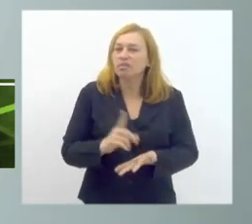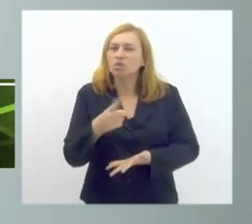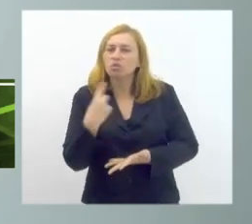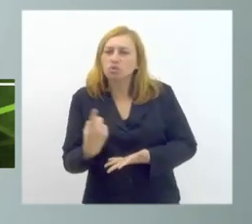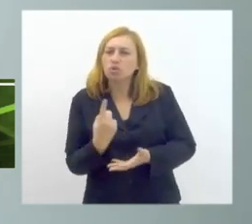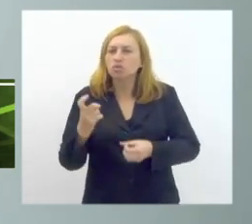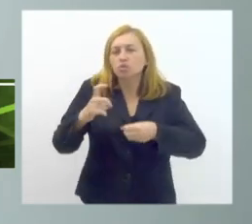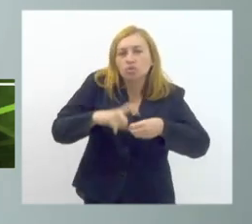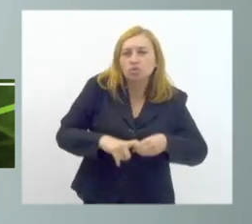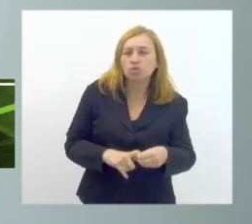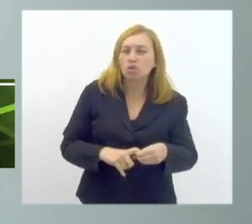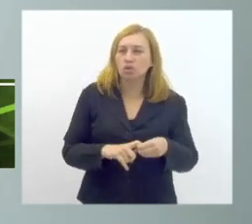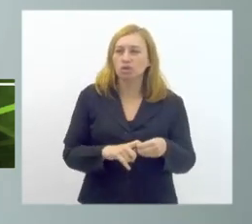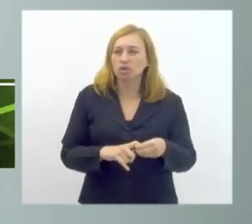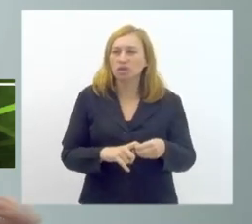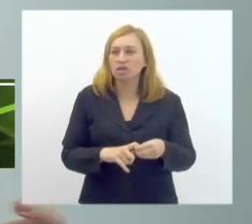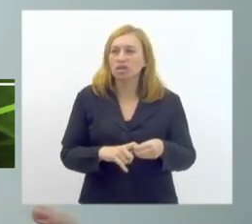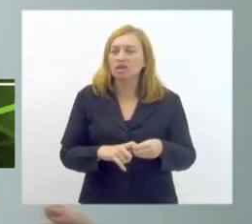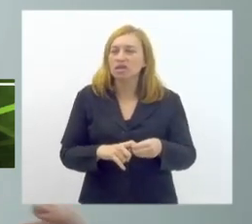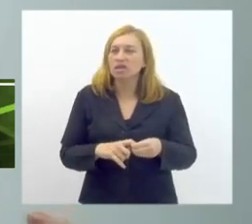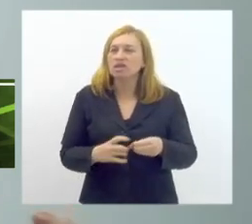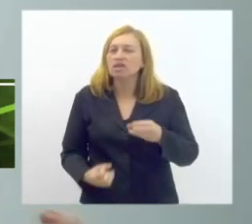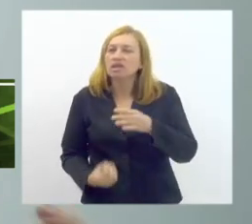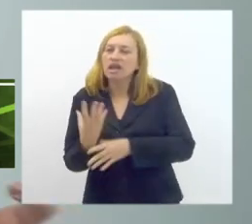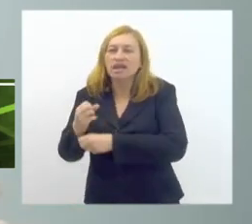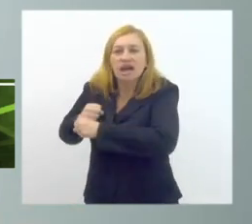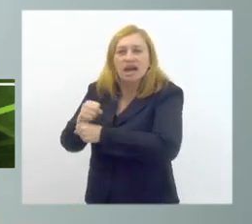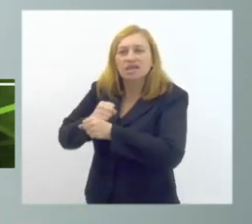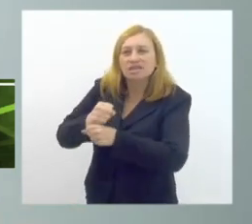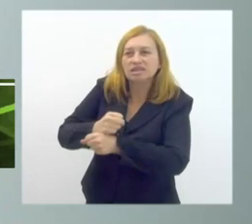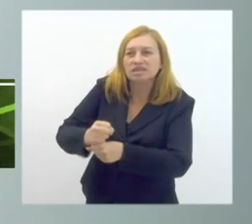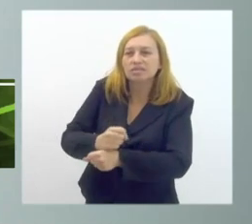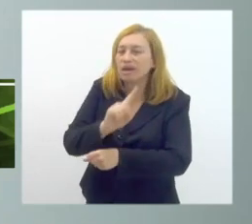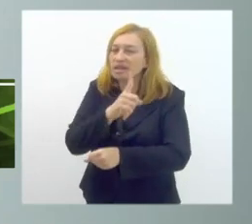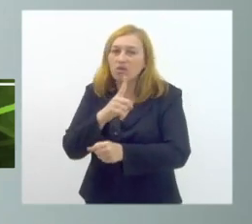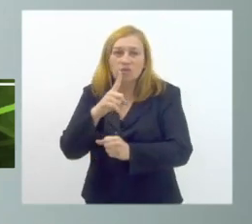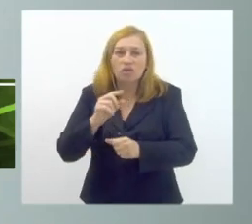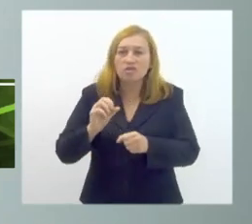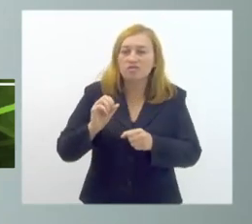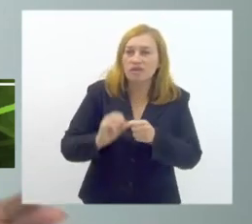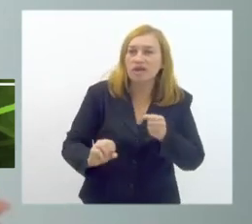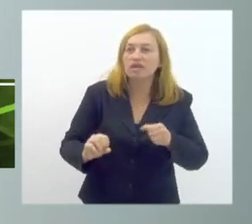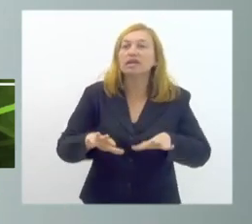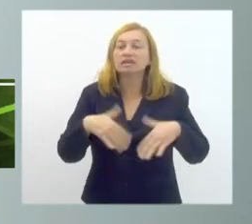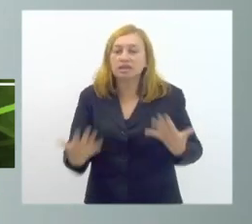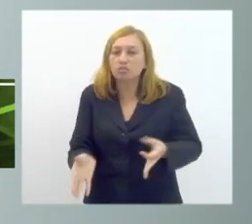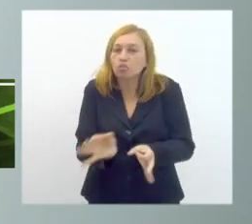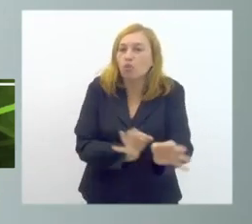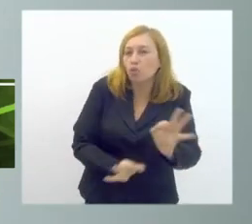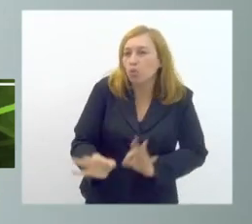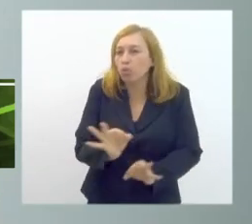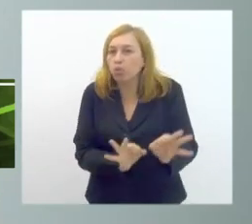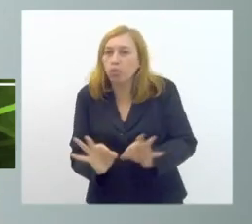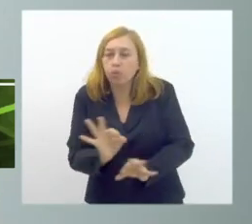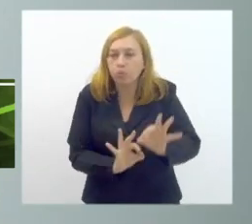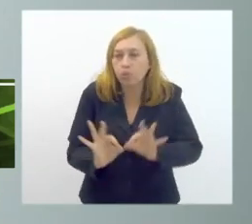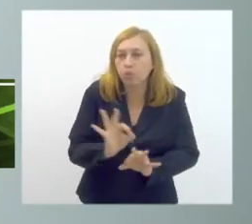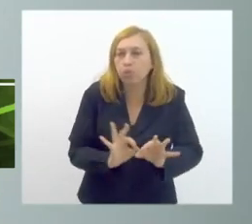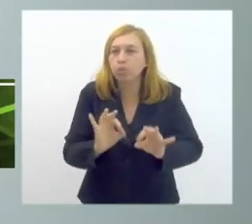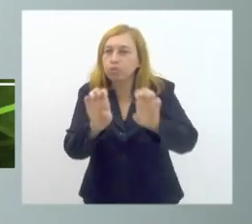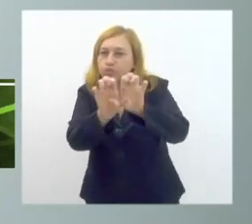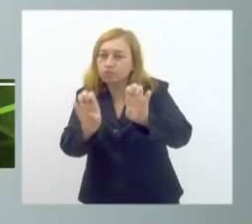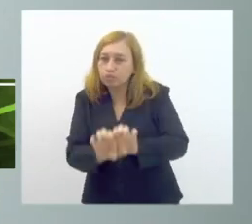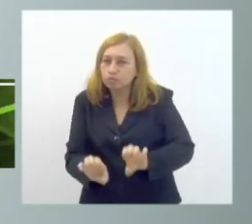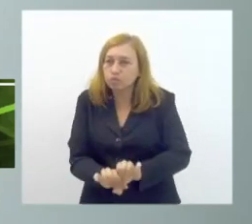consórcio ele está sendo gerado há muitos anos, mas ele ainda não foi consolidado. Então, a gente está organizando, estamos